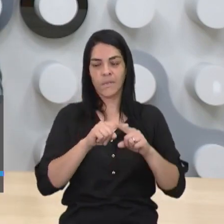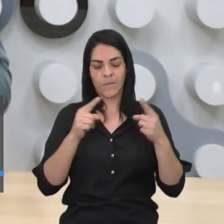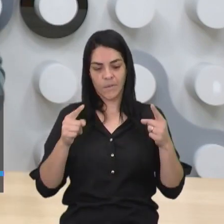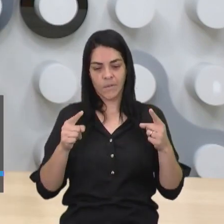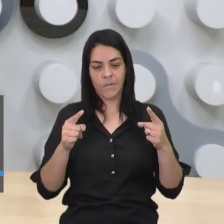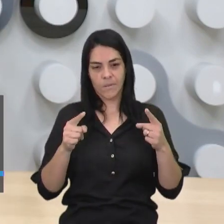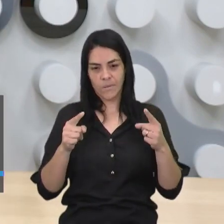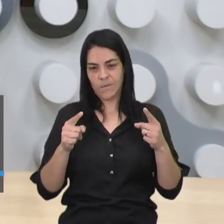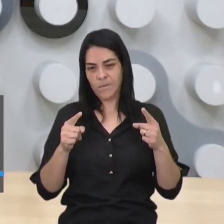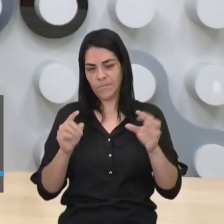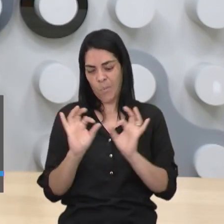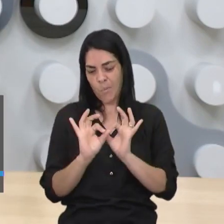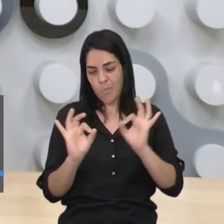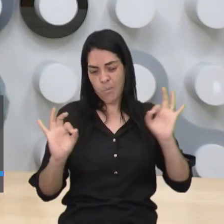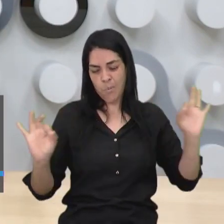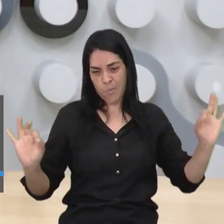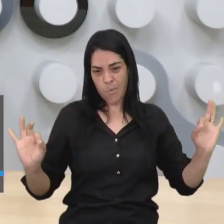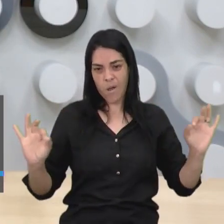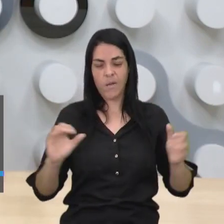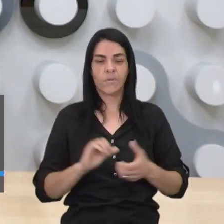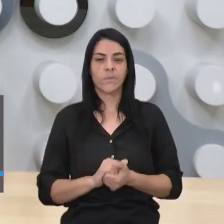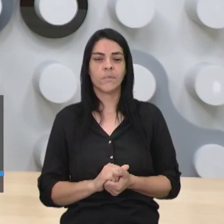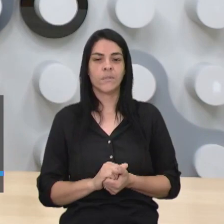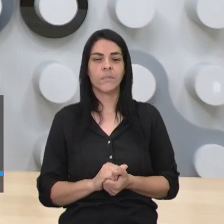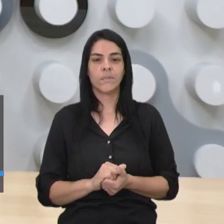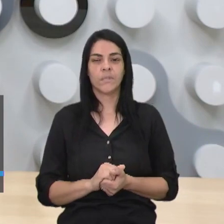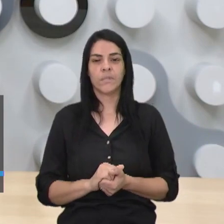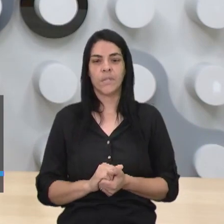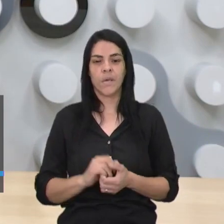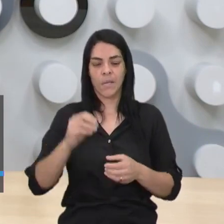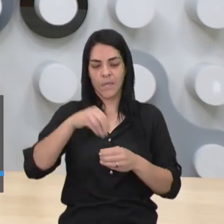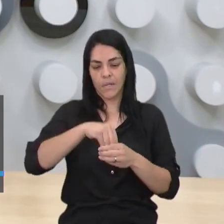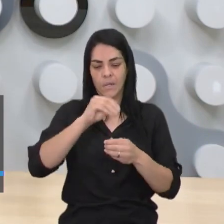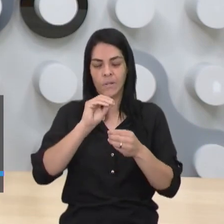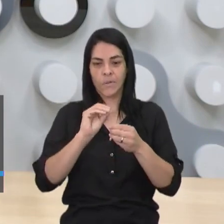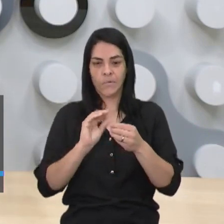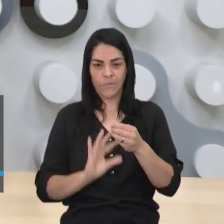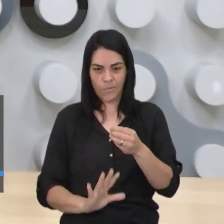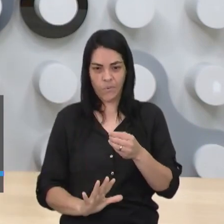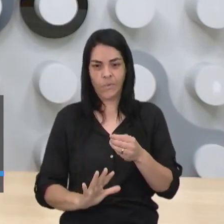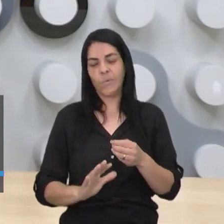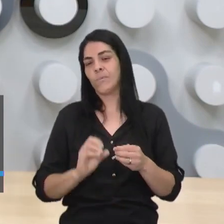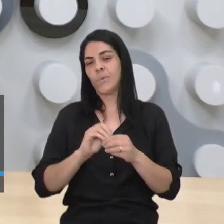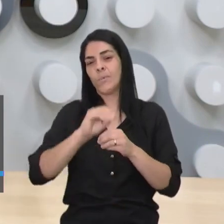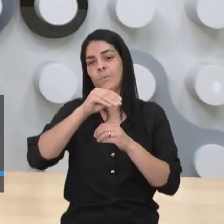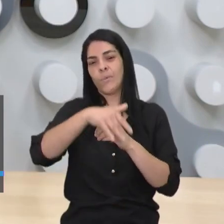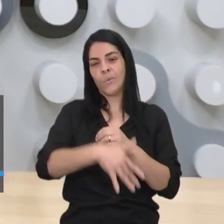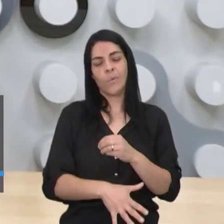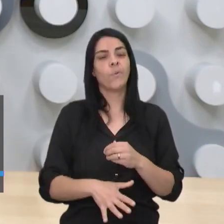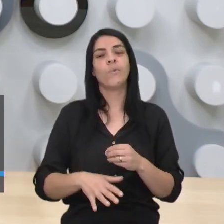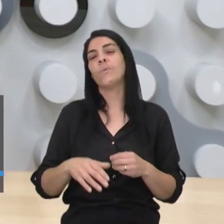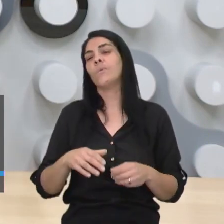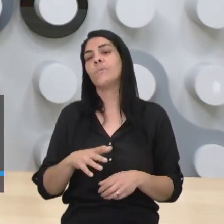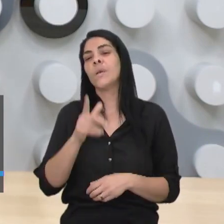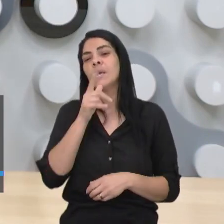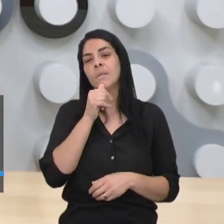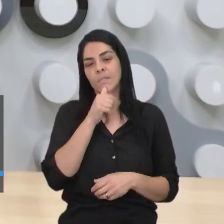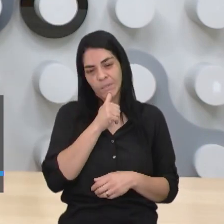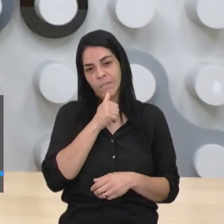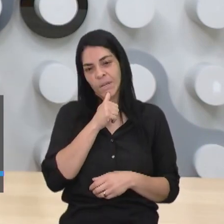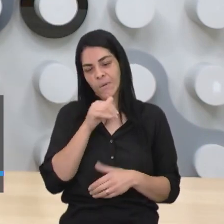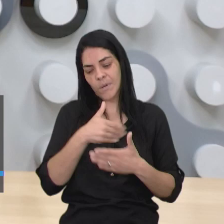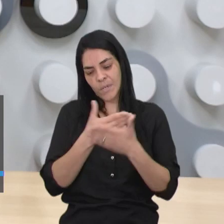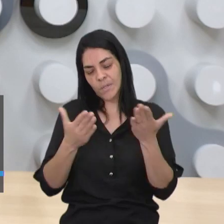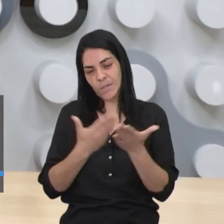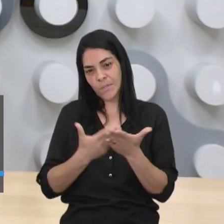gigantesca em volume de água. E é ela quem, associada a outras correntes que a gente estuda mais superficiais,